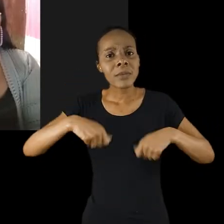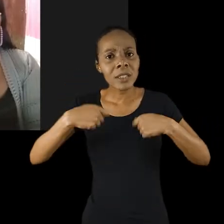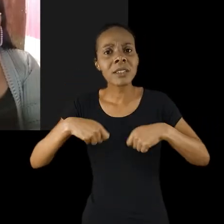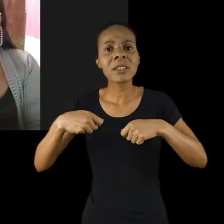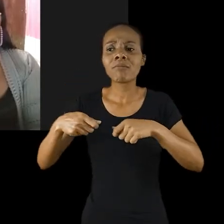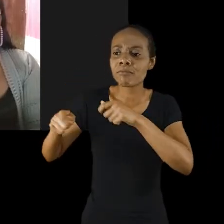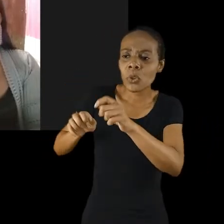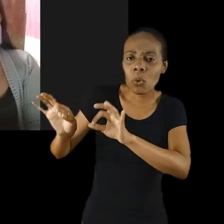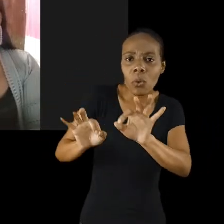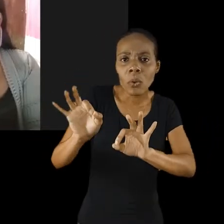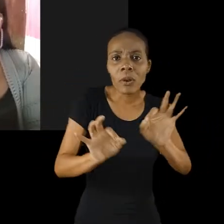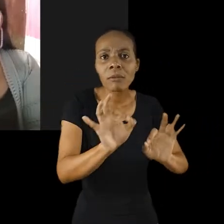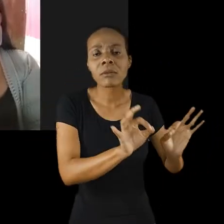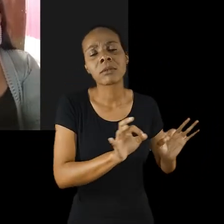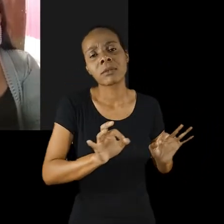momento como rede.